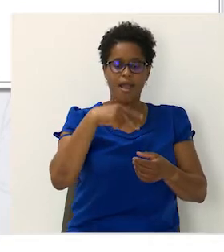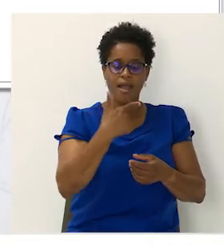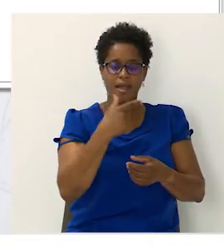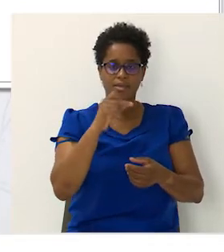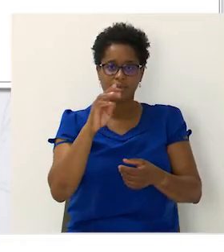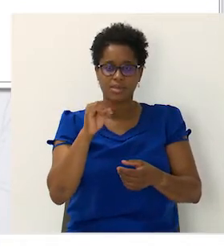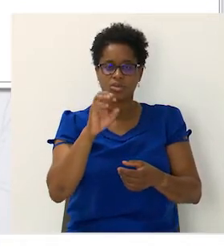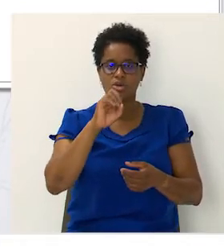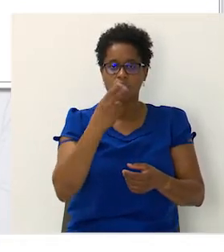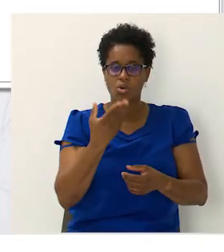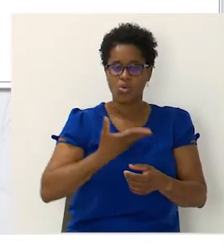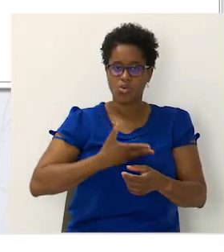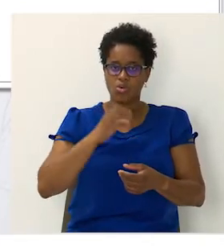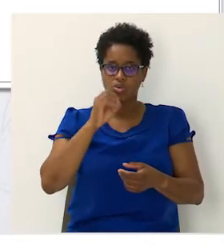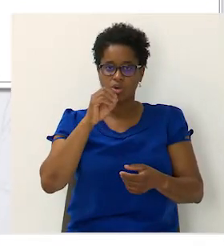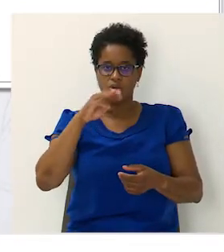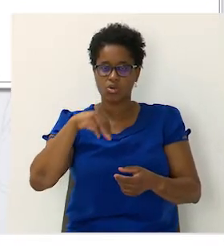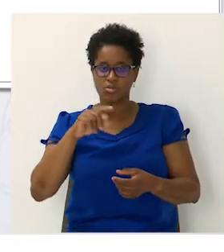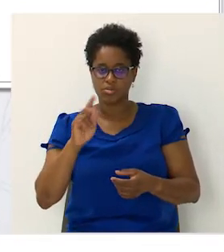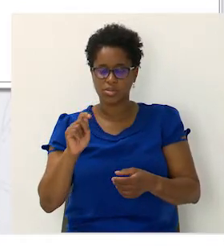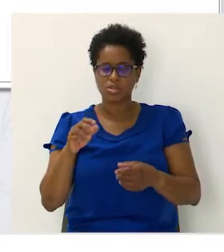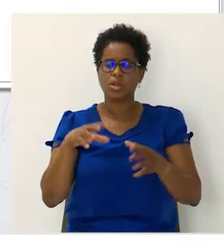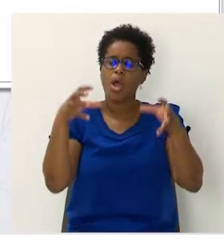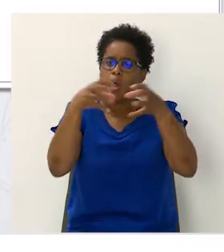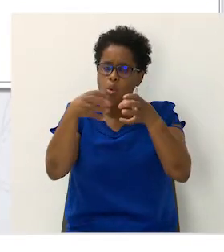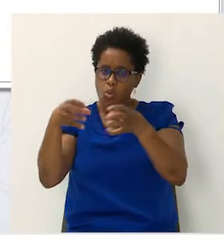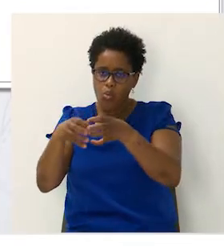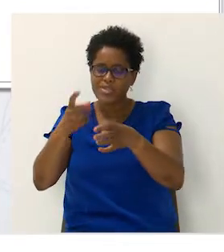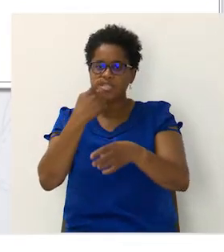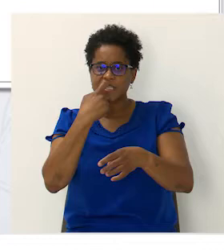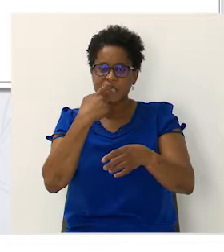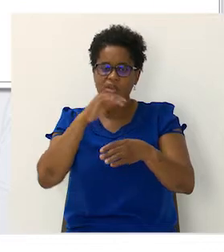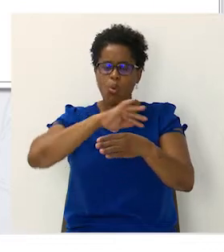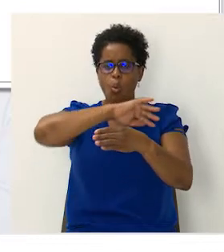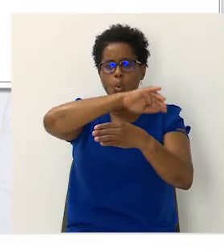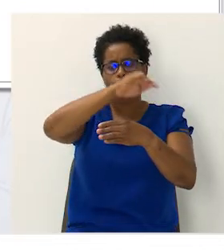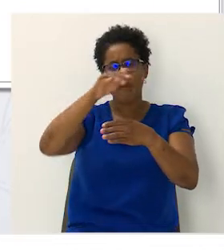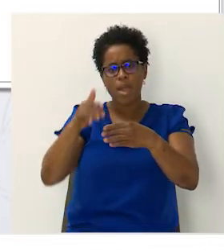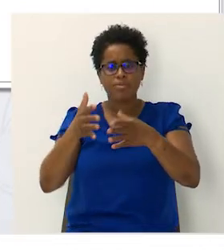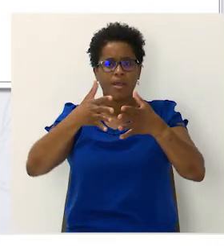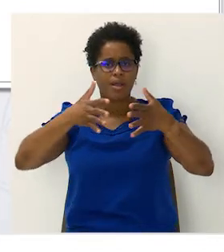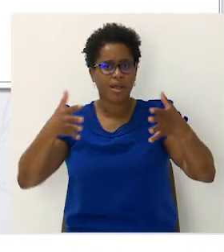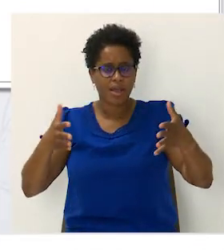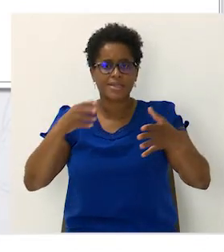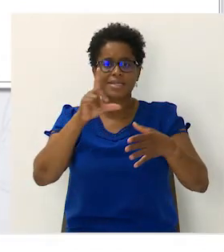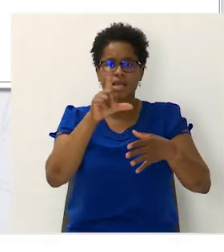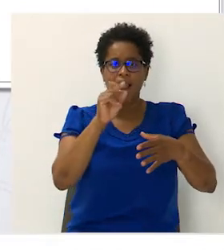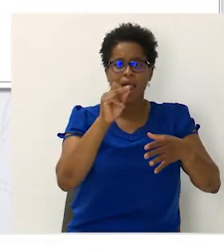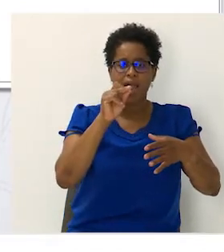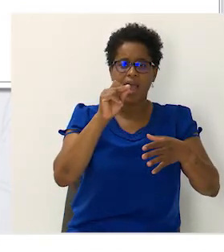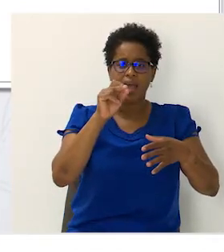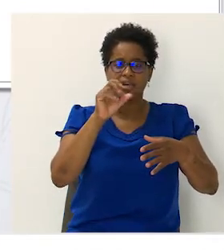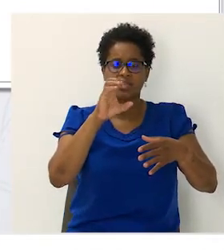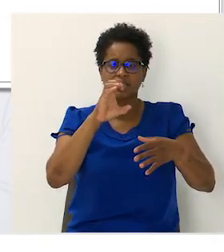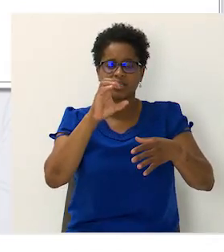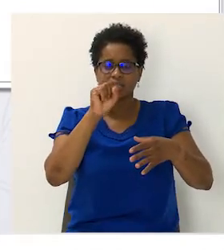Dólmenes. São agrupamentos de pedras cobertas por grandes lajes.